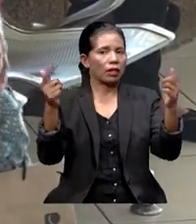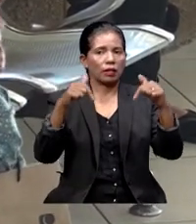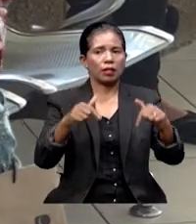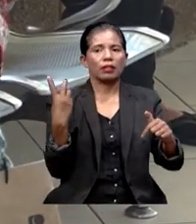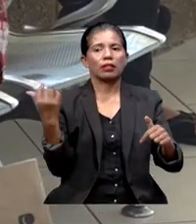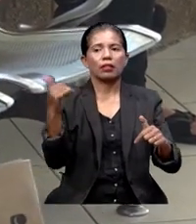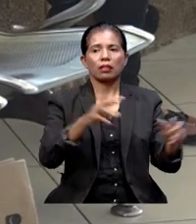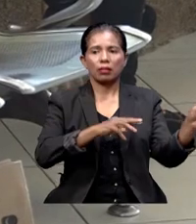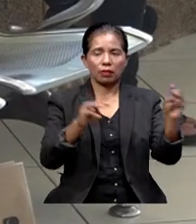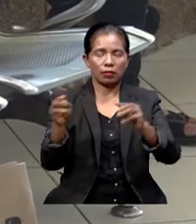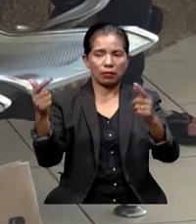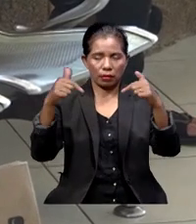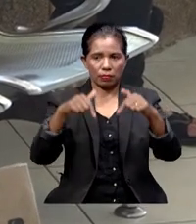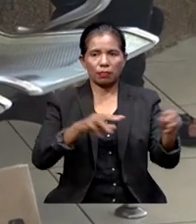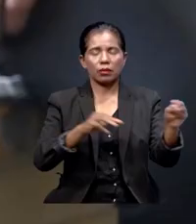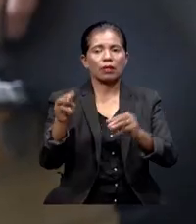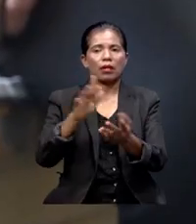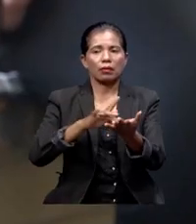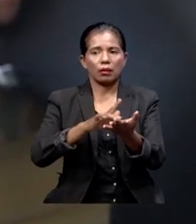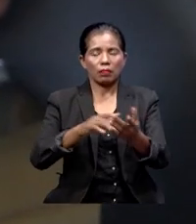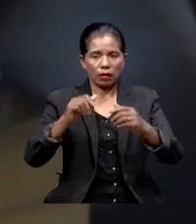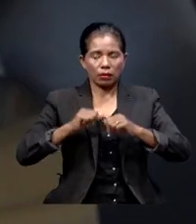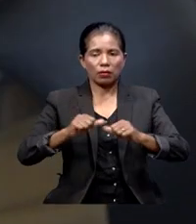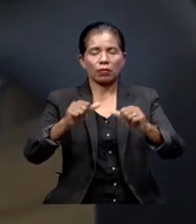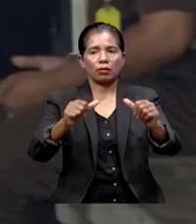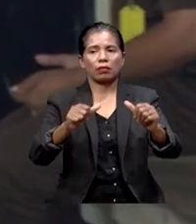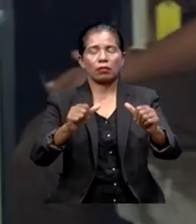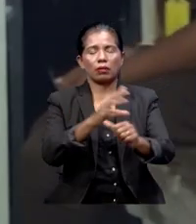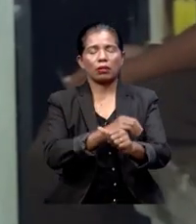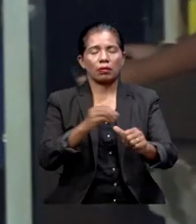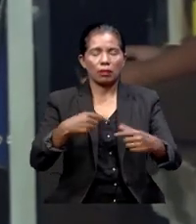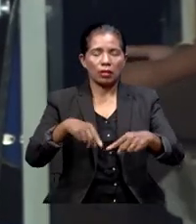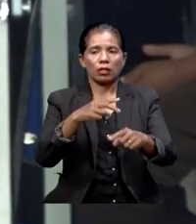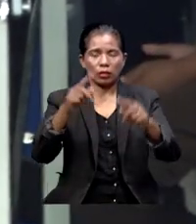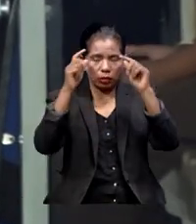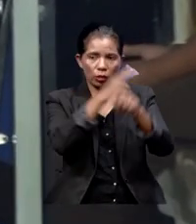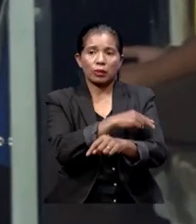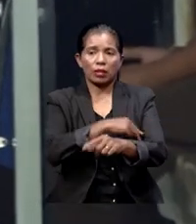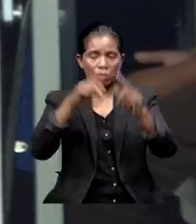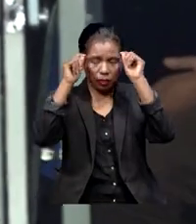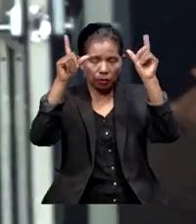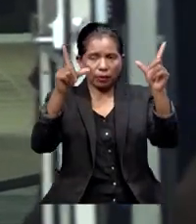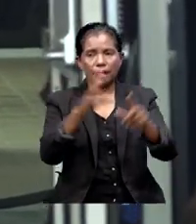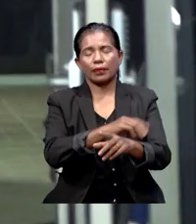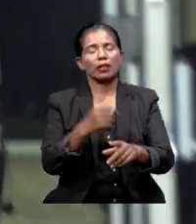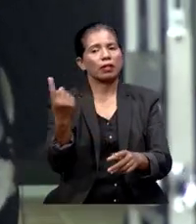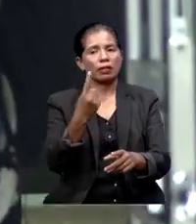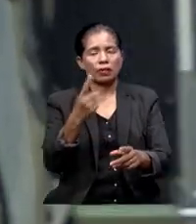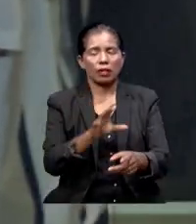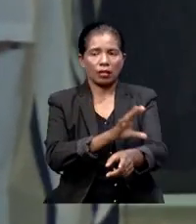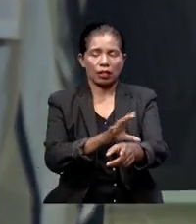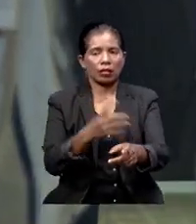para lá moro muda para lá moro para mais continuar tratamento de timor mas o mais importante é ver as cabos não se na fase e